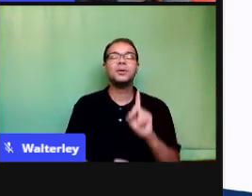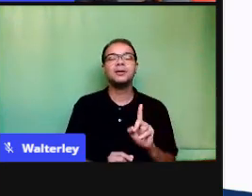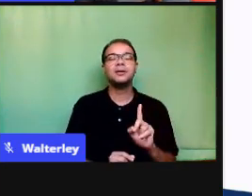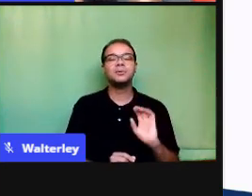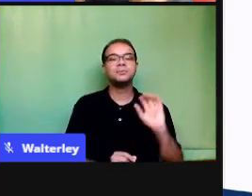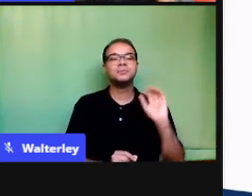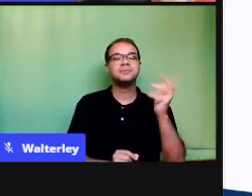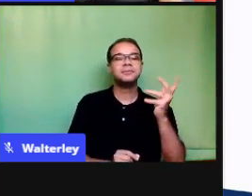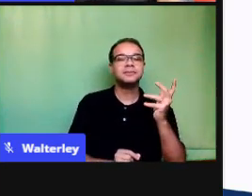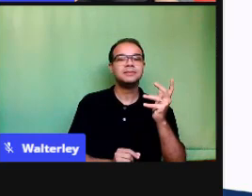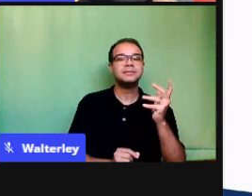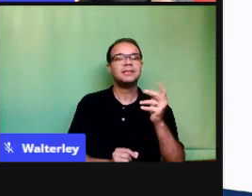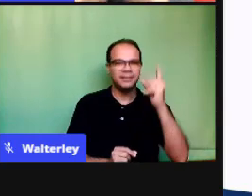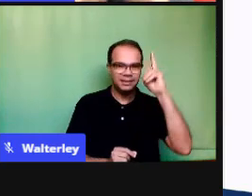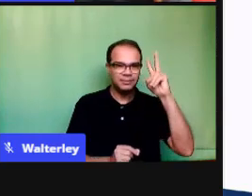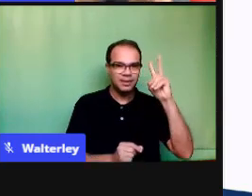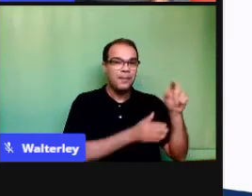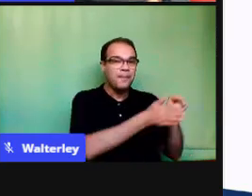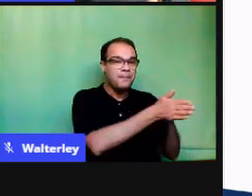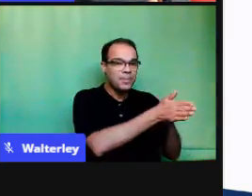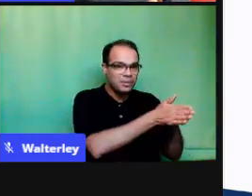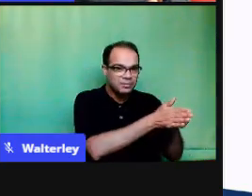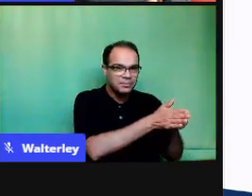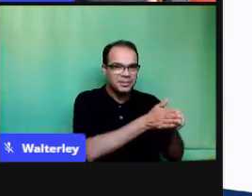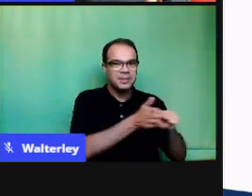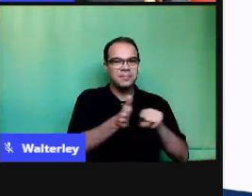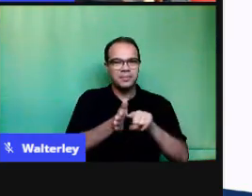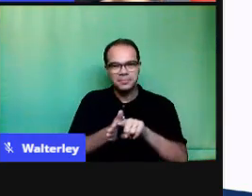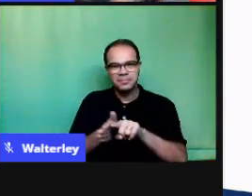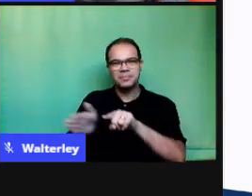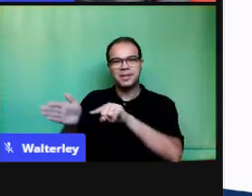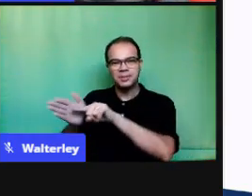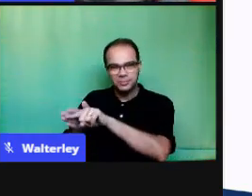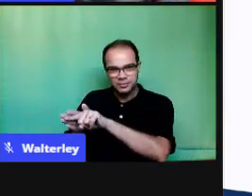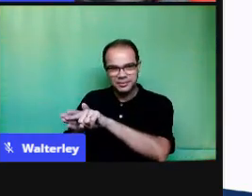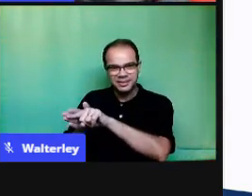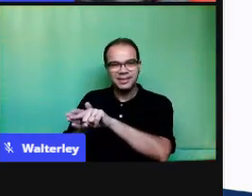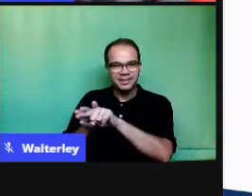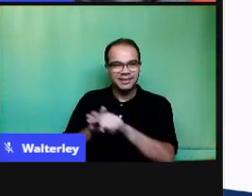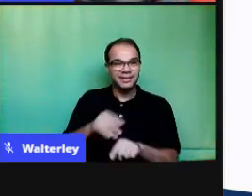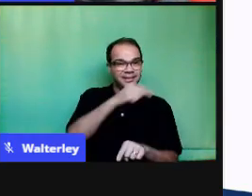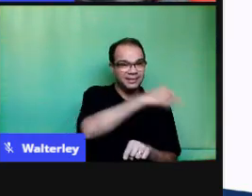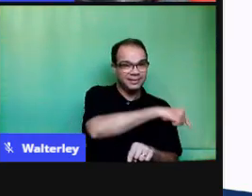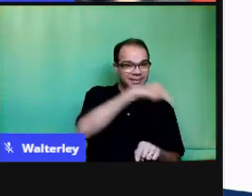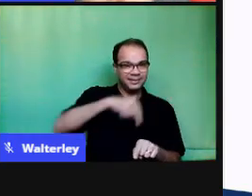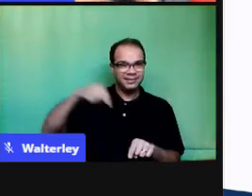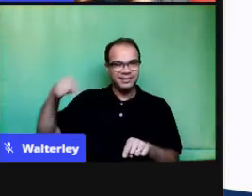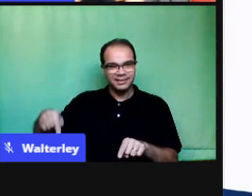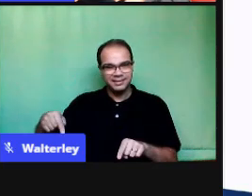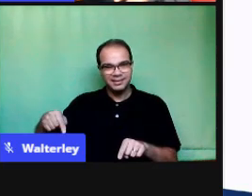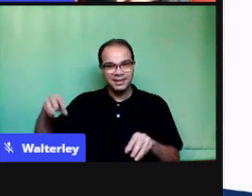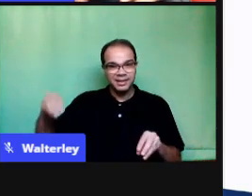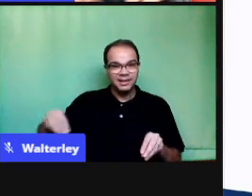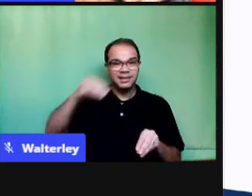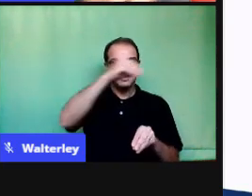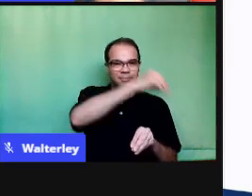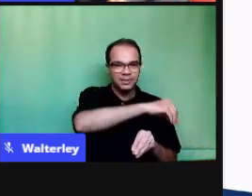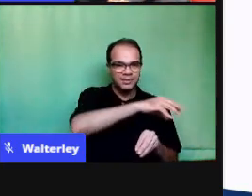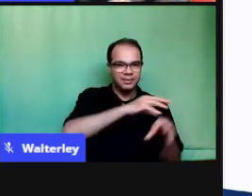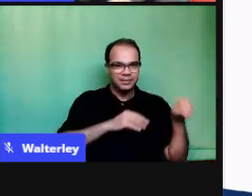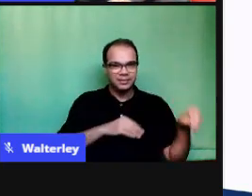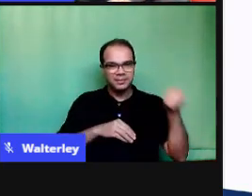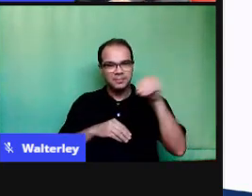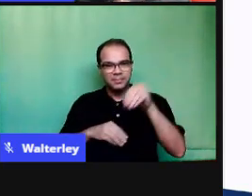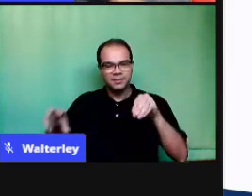vão passar, todos os grupos, por perguntas diferentes. E ao final, quando eles já tiverem passado, né, por todas